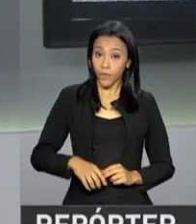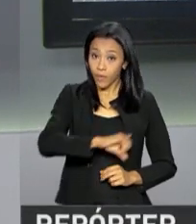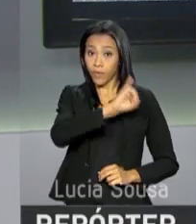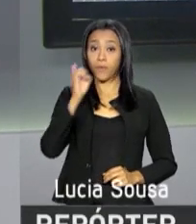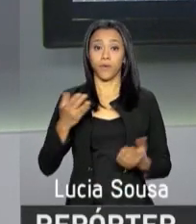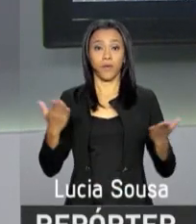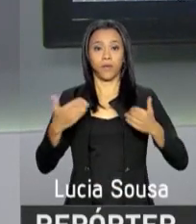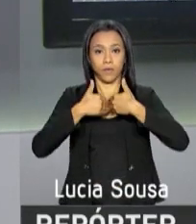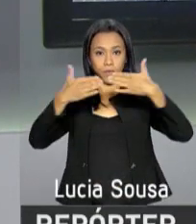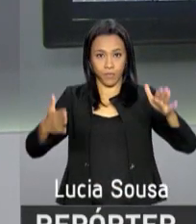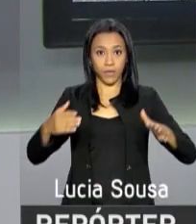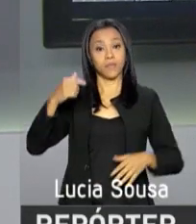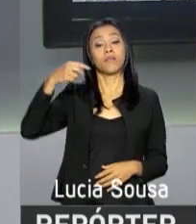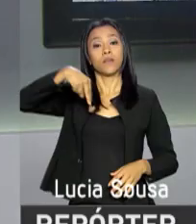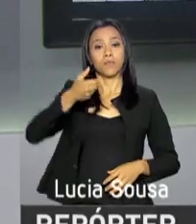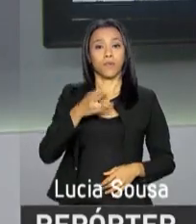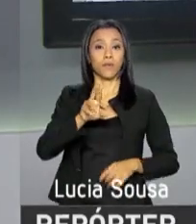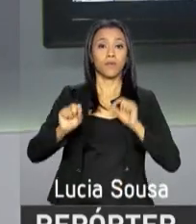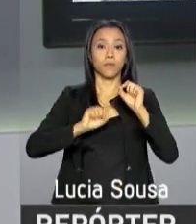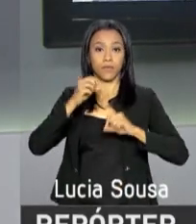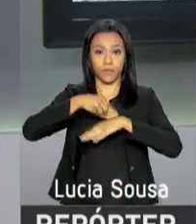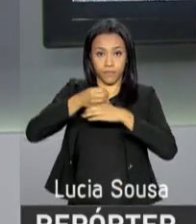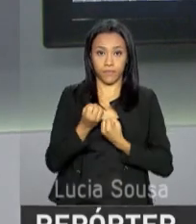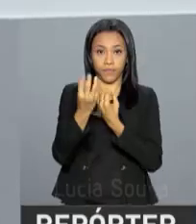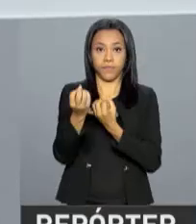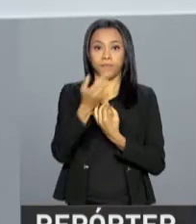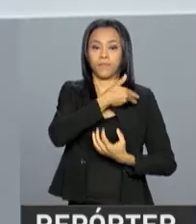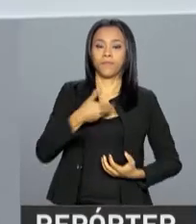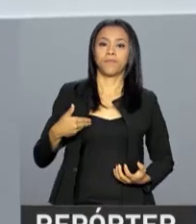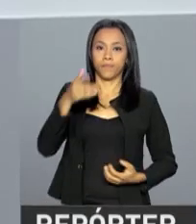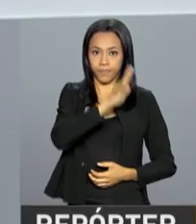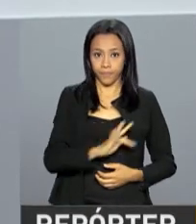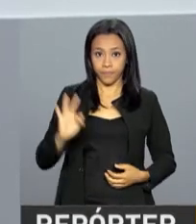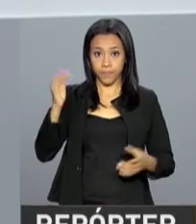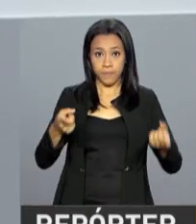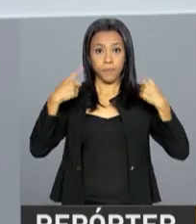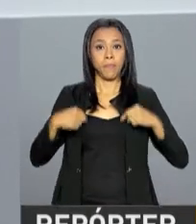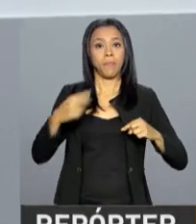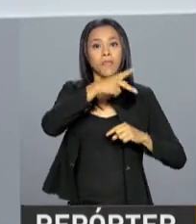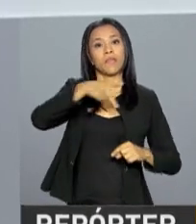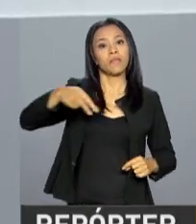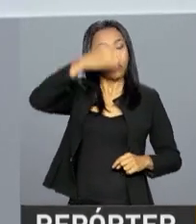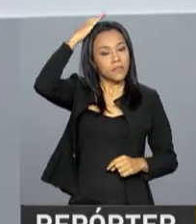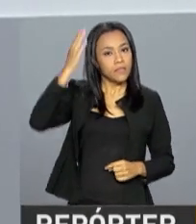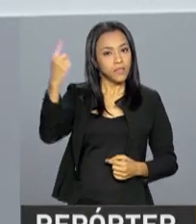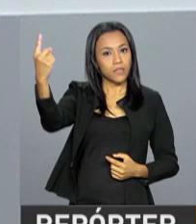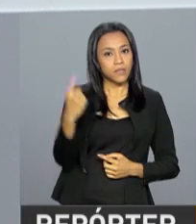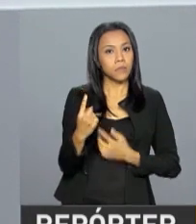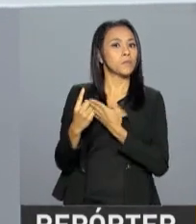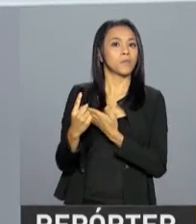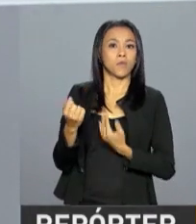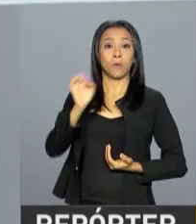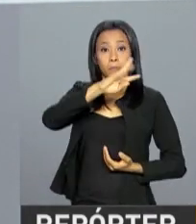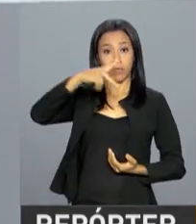Olá, começa agora mais um Repórter NBR e as notícias do governo federal. O presidente Michel Temer recebeu no Palácio do Planalto o presidente da